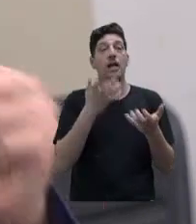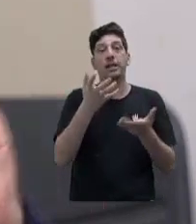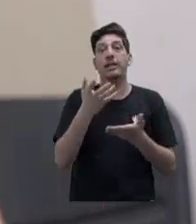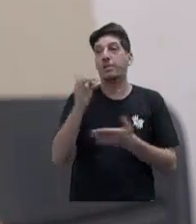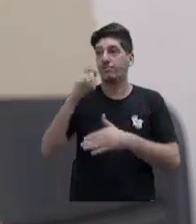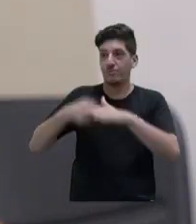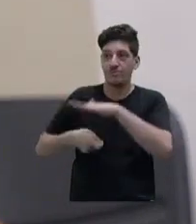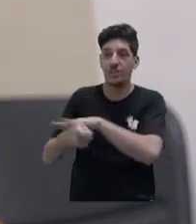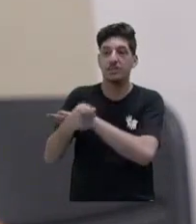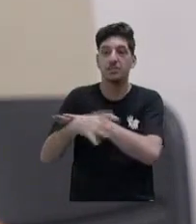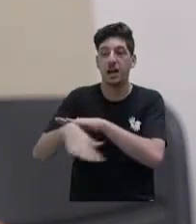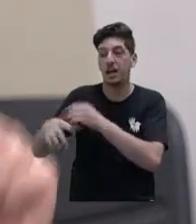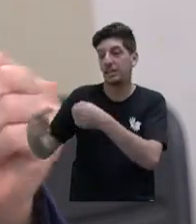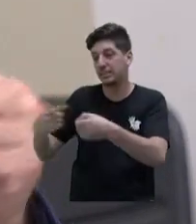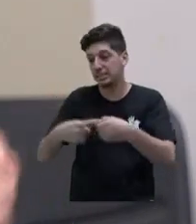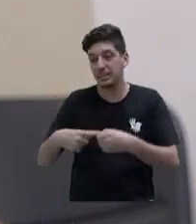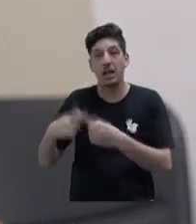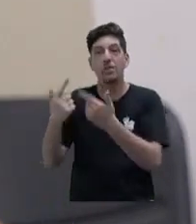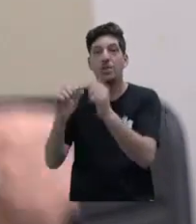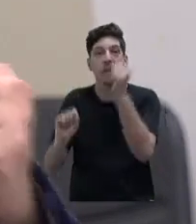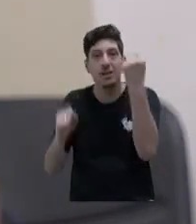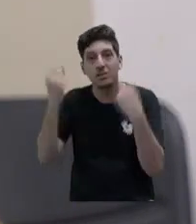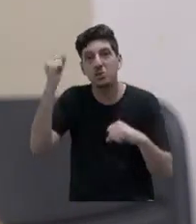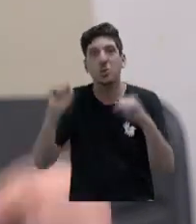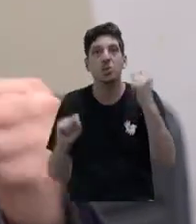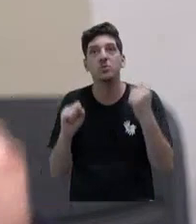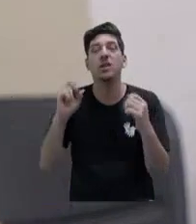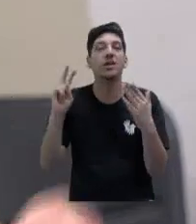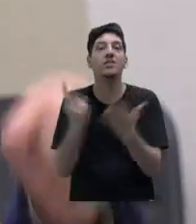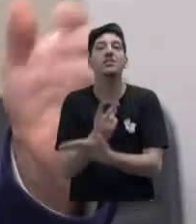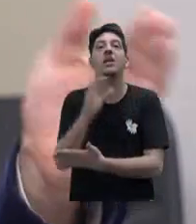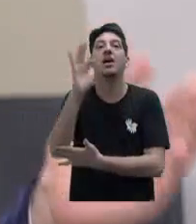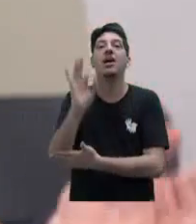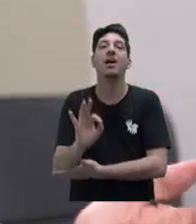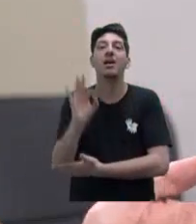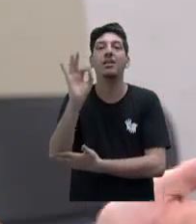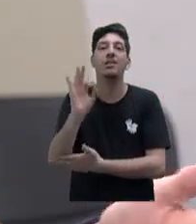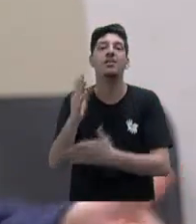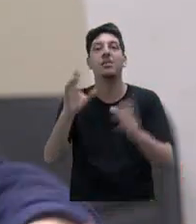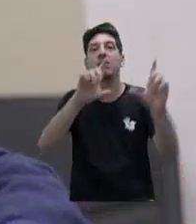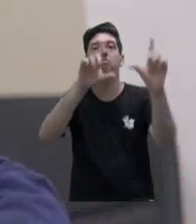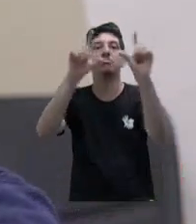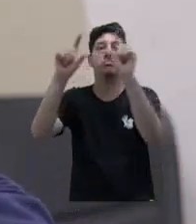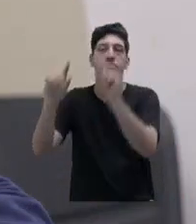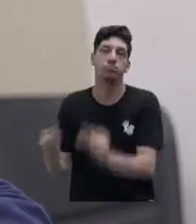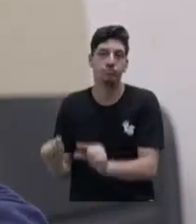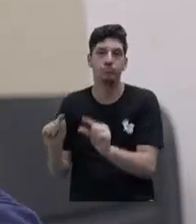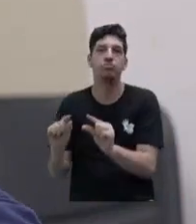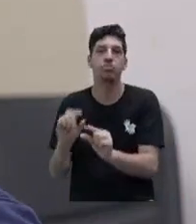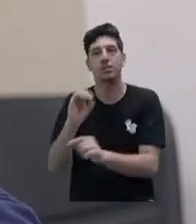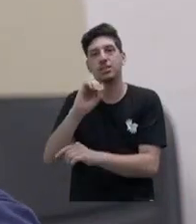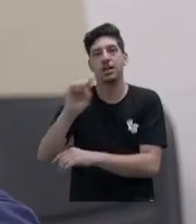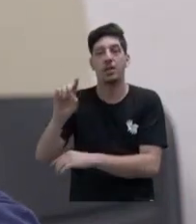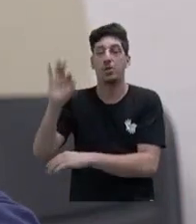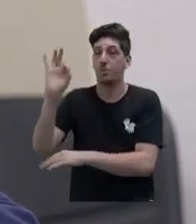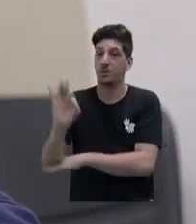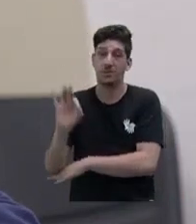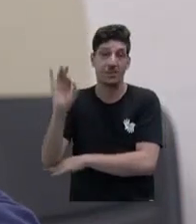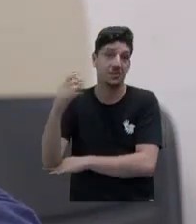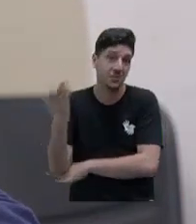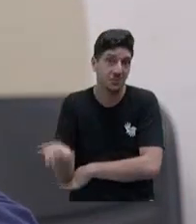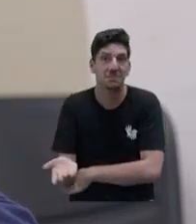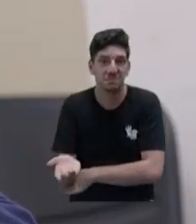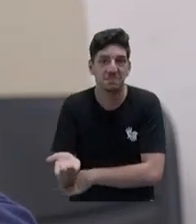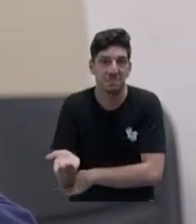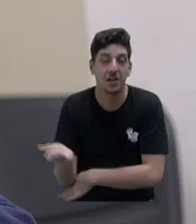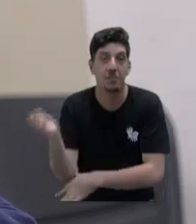Minas Gerais, onde não tem indústria, a alíquota de contrapartida pode ser reduzida até 0%,